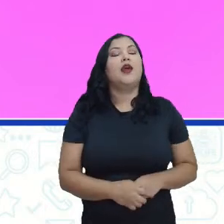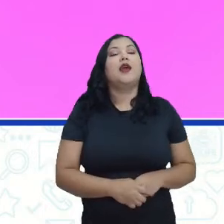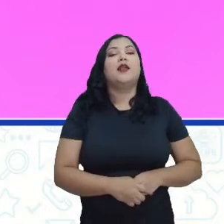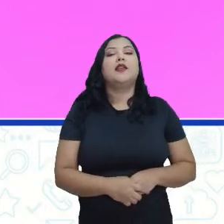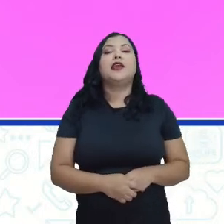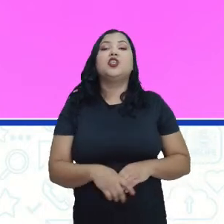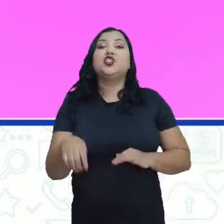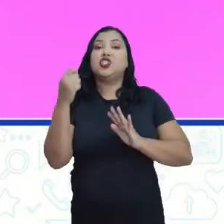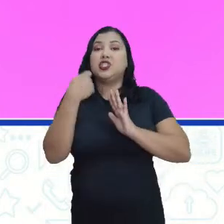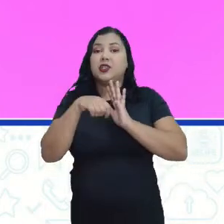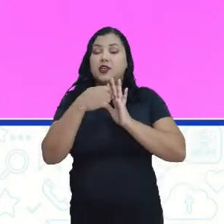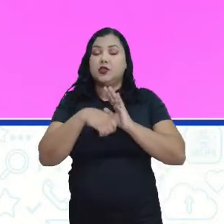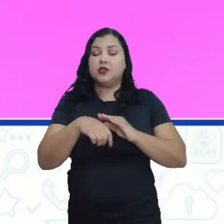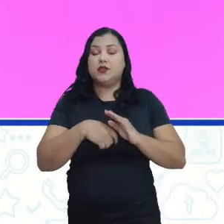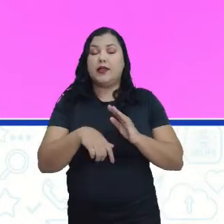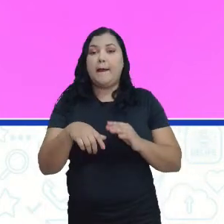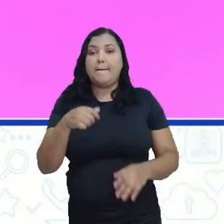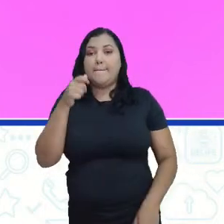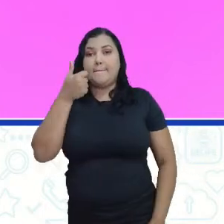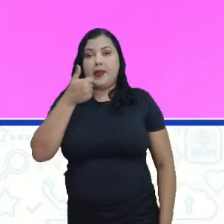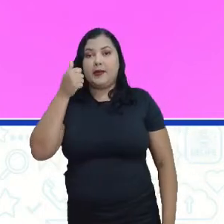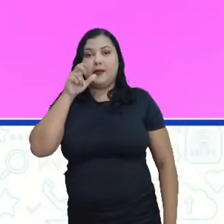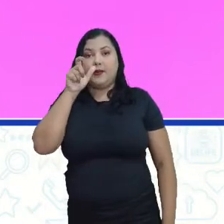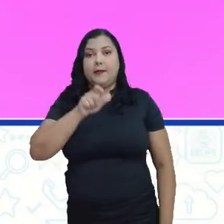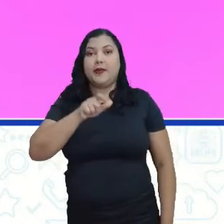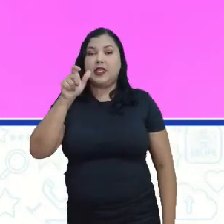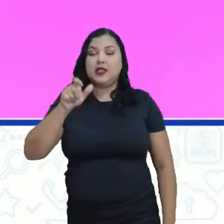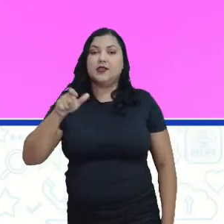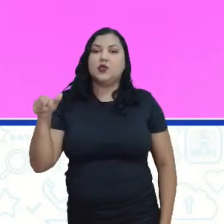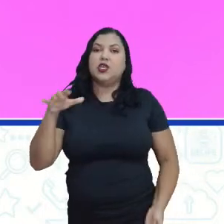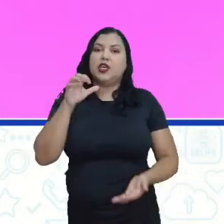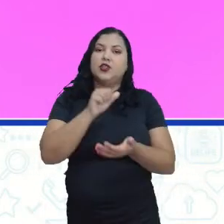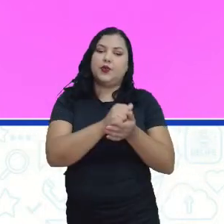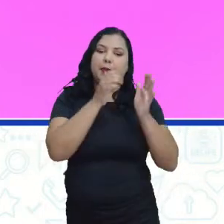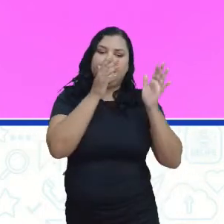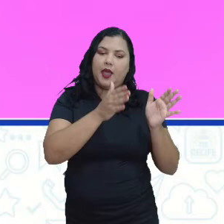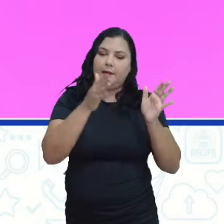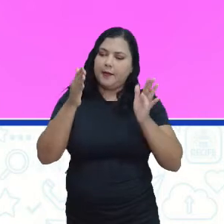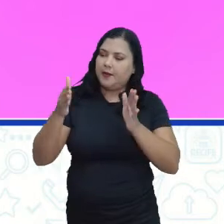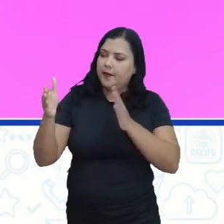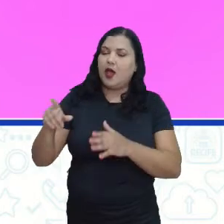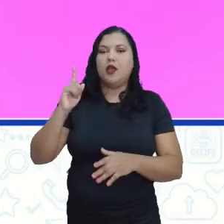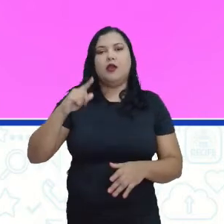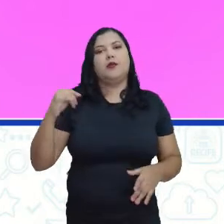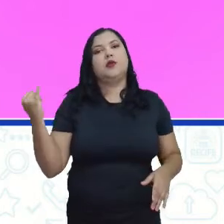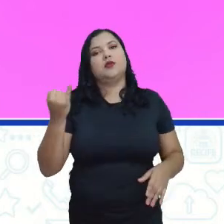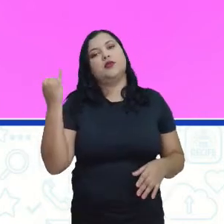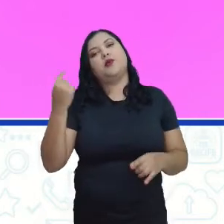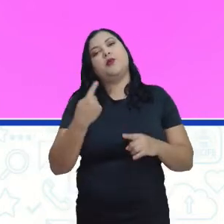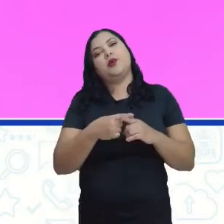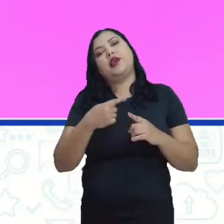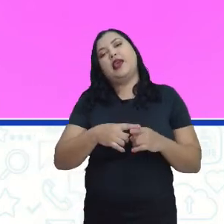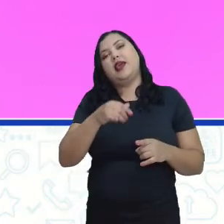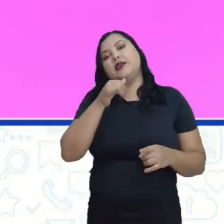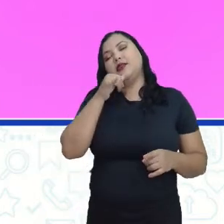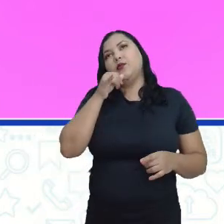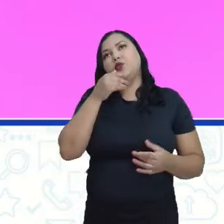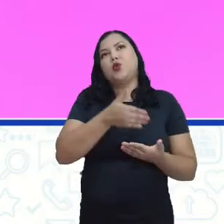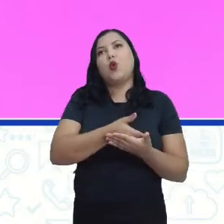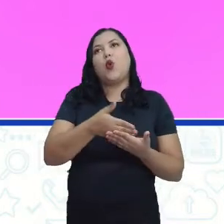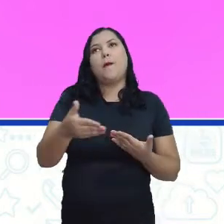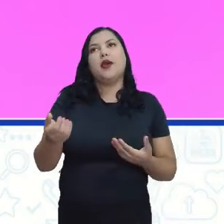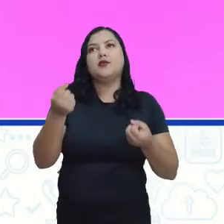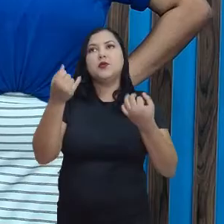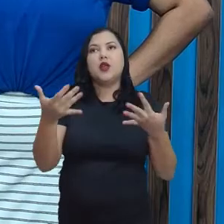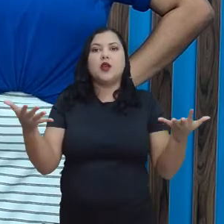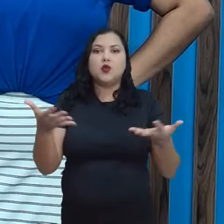escritos em primeira pessoa, registros em ordem cronológica, isso é essencial, porque a gente não começa falando de